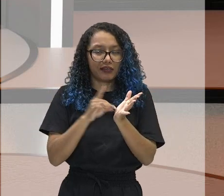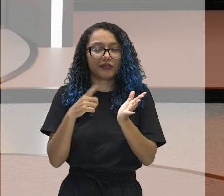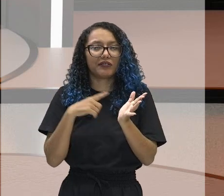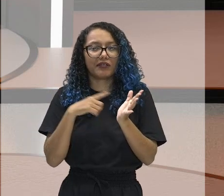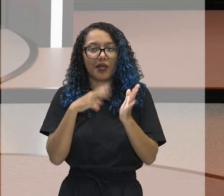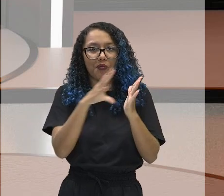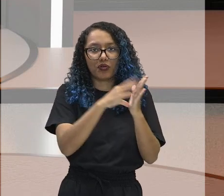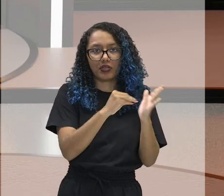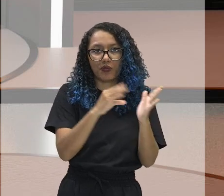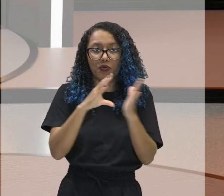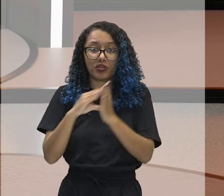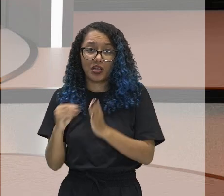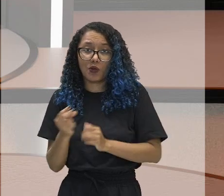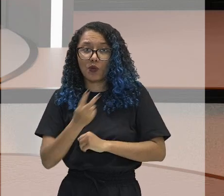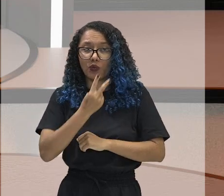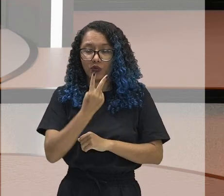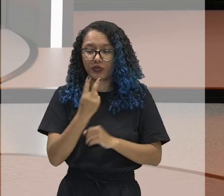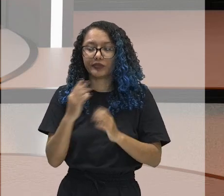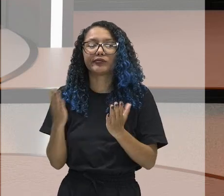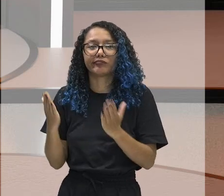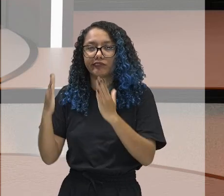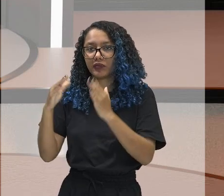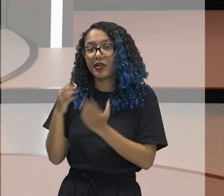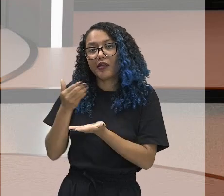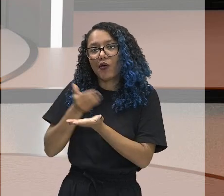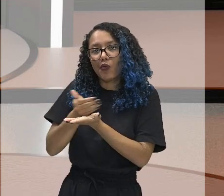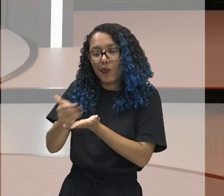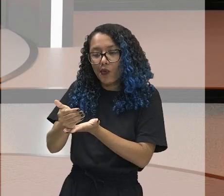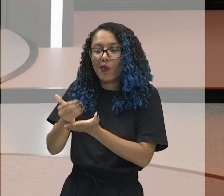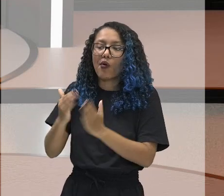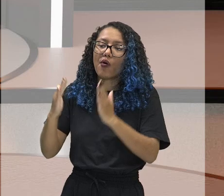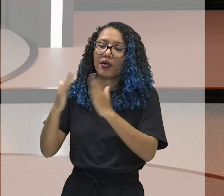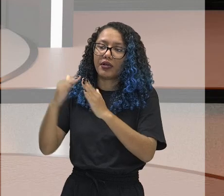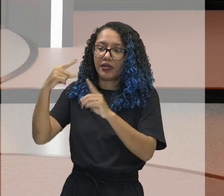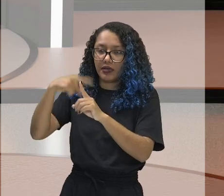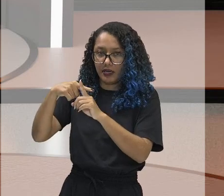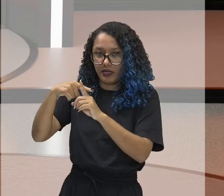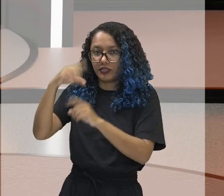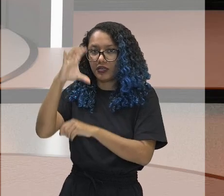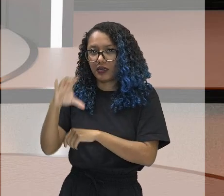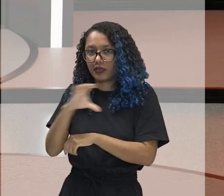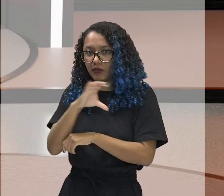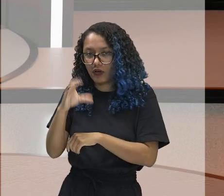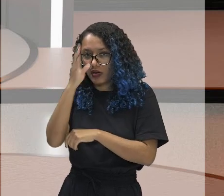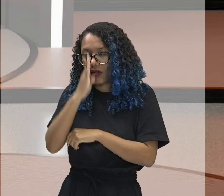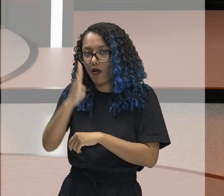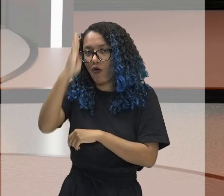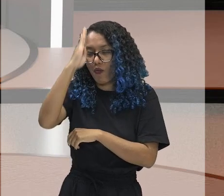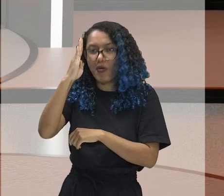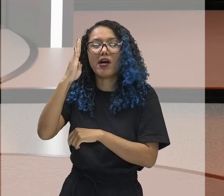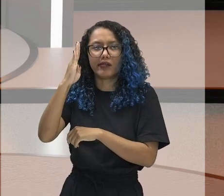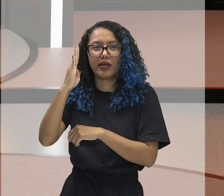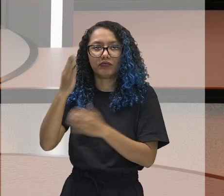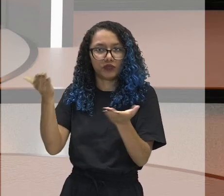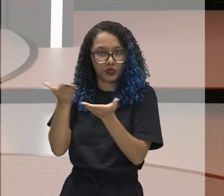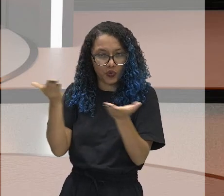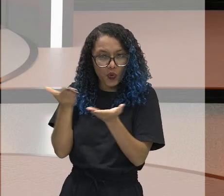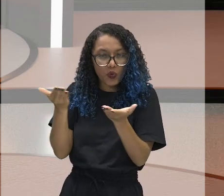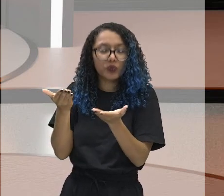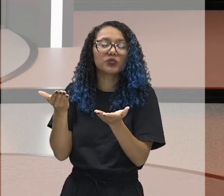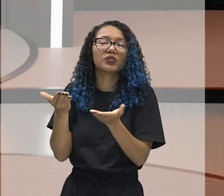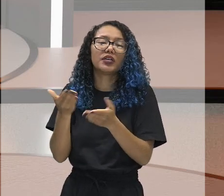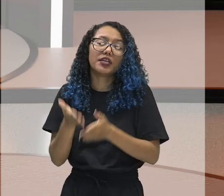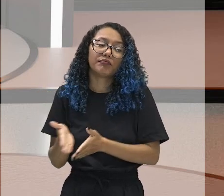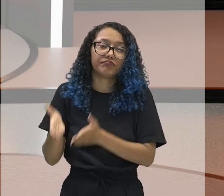gente conhece como a Igreja Apostólica Romana, que é a própria Igreja Católica como a gente conhece no dia de hoje, e a Igreja